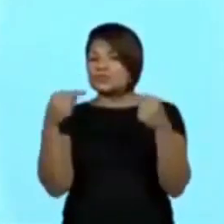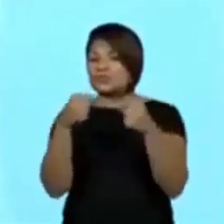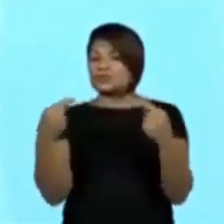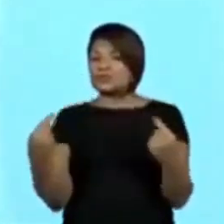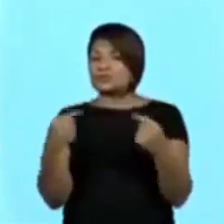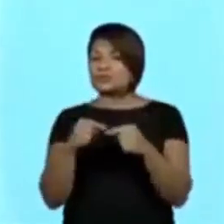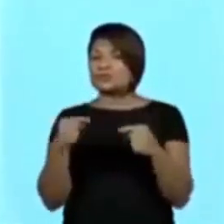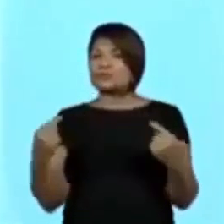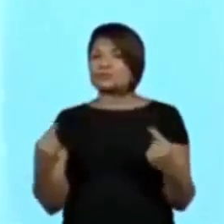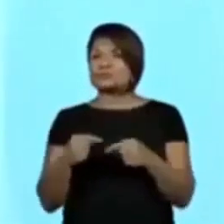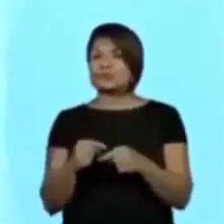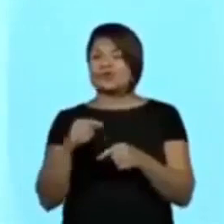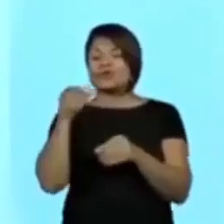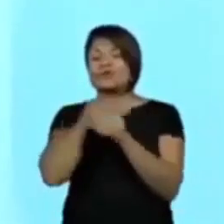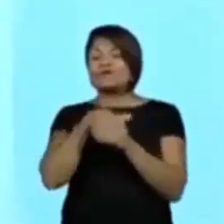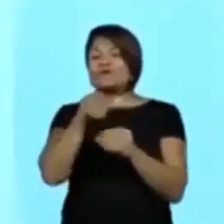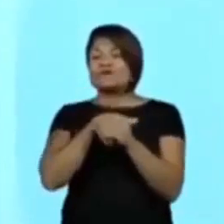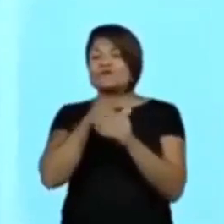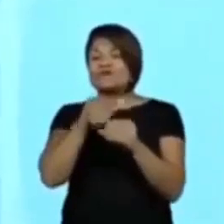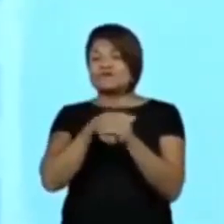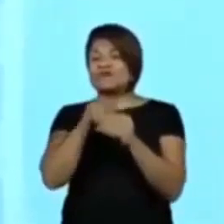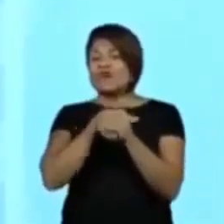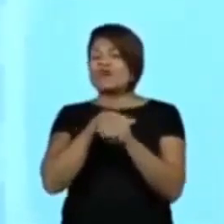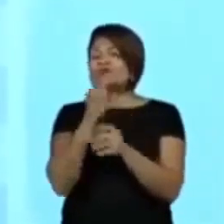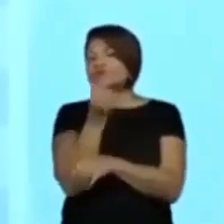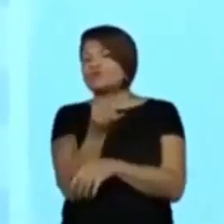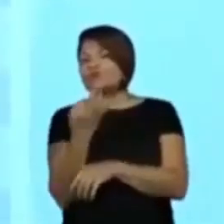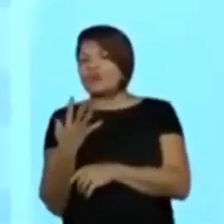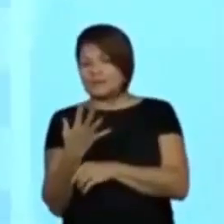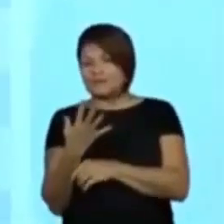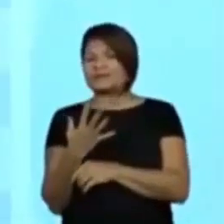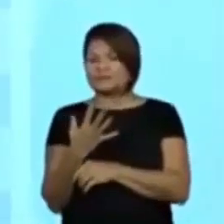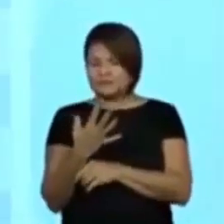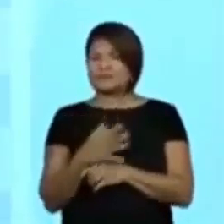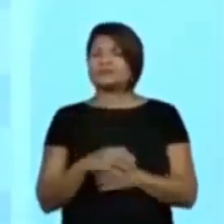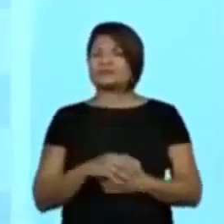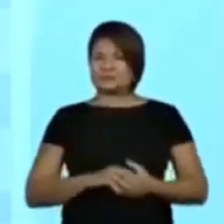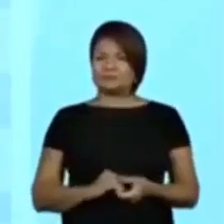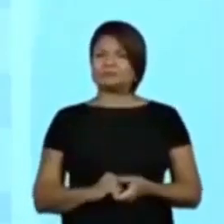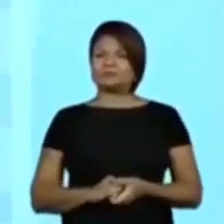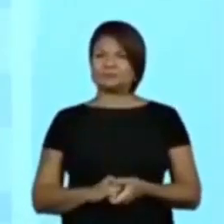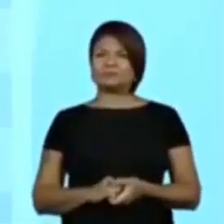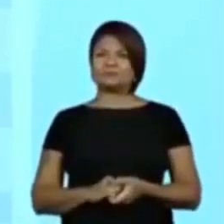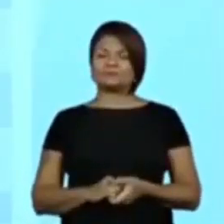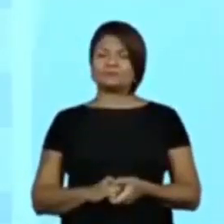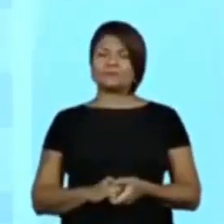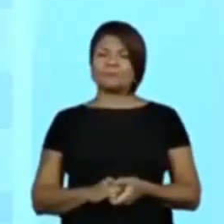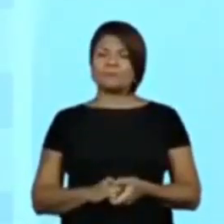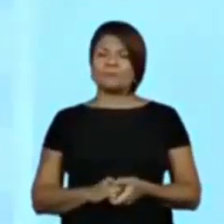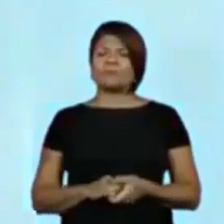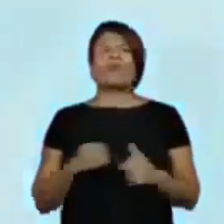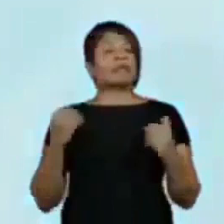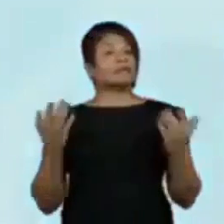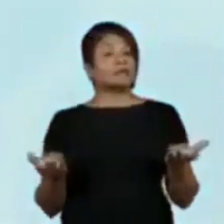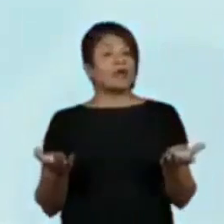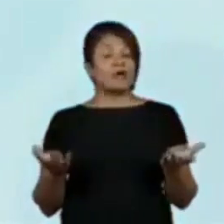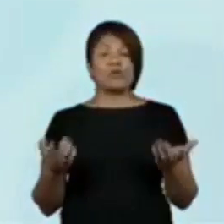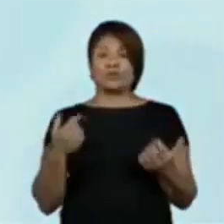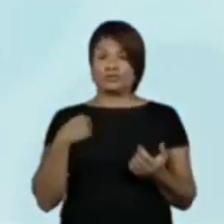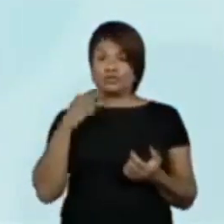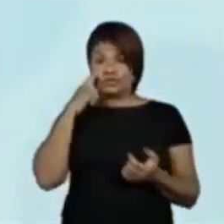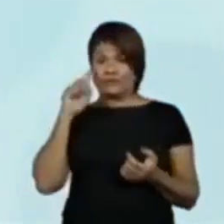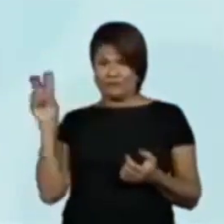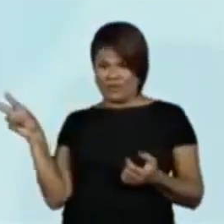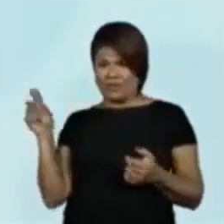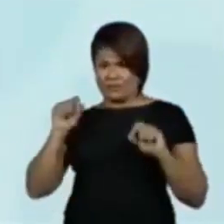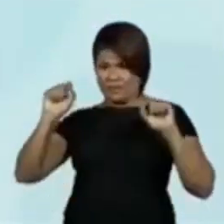dessa linha com a coluna de votos, as quantidades que eu tenho. Então, de olhar a